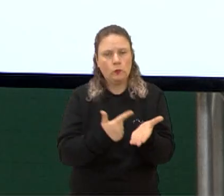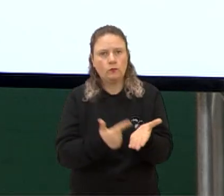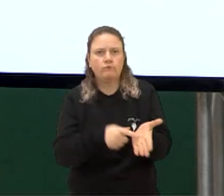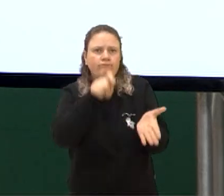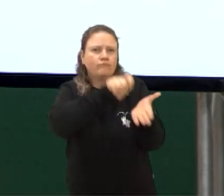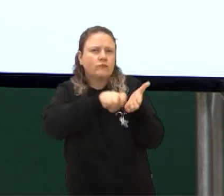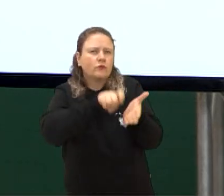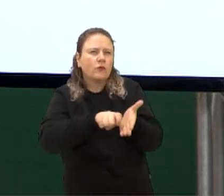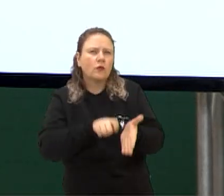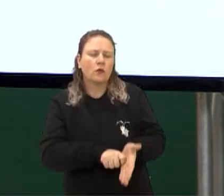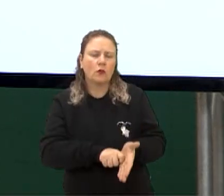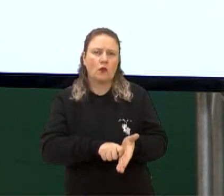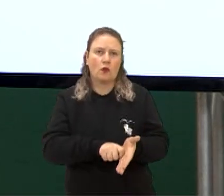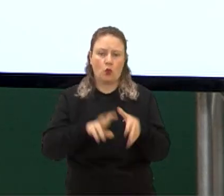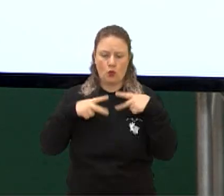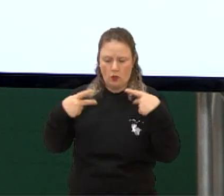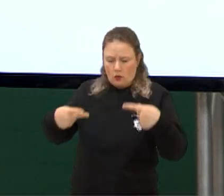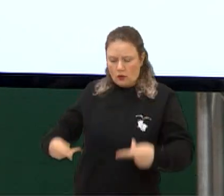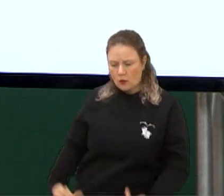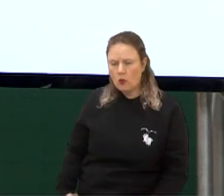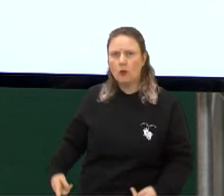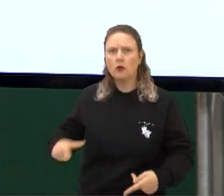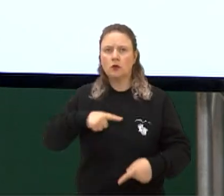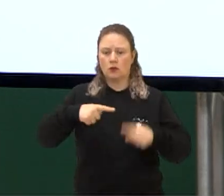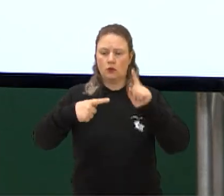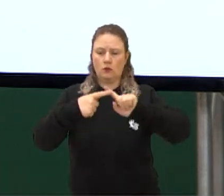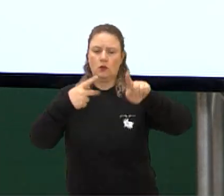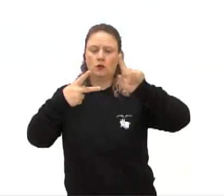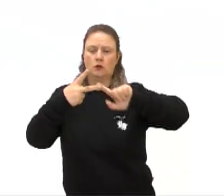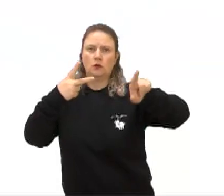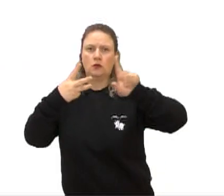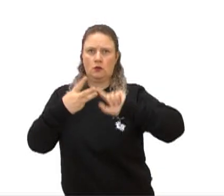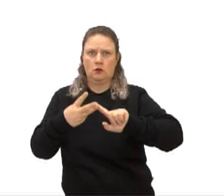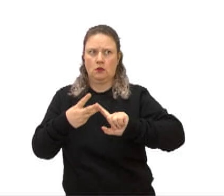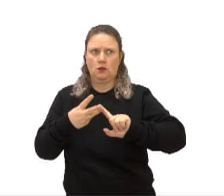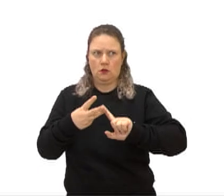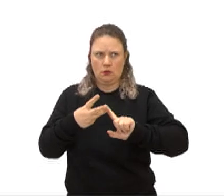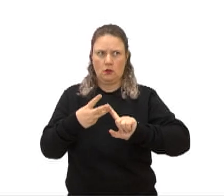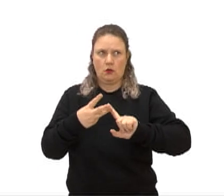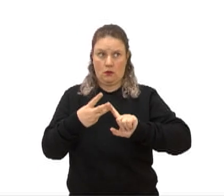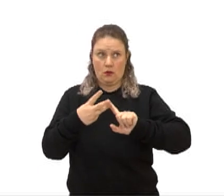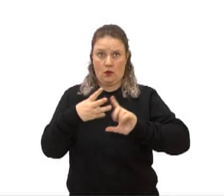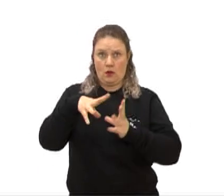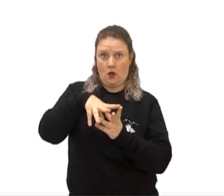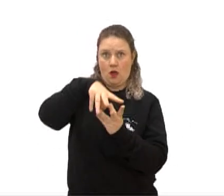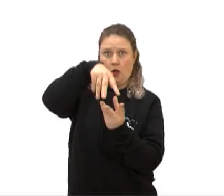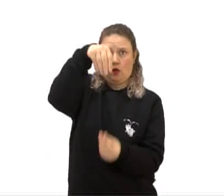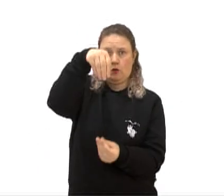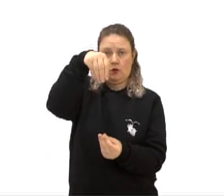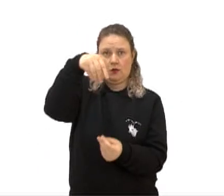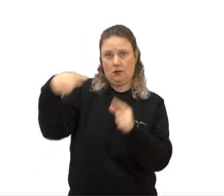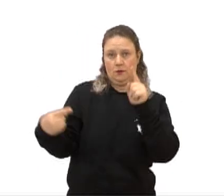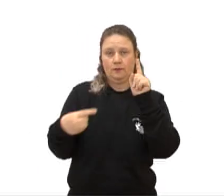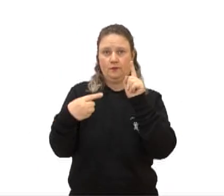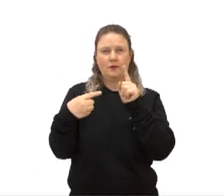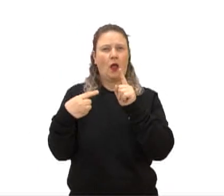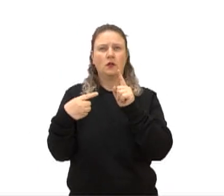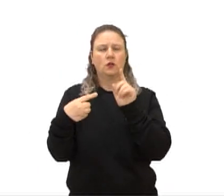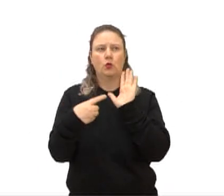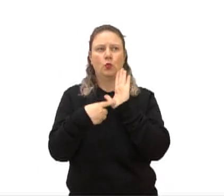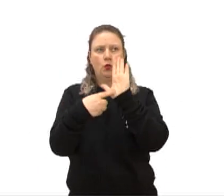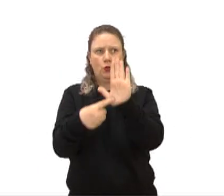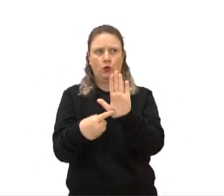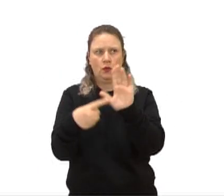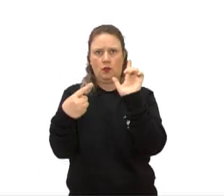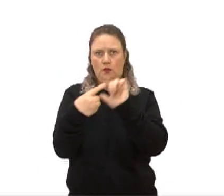o homem possui, então, três almas, tá? Vamos ver na próxima tela aqui. São as almas aí, ele intitulou